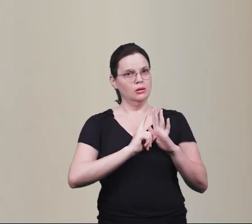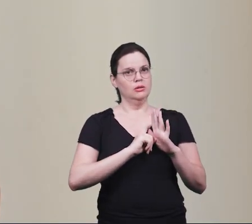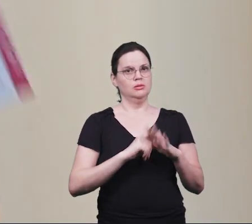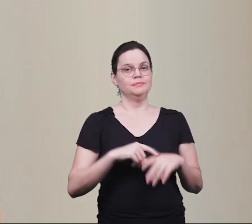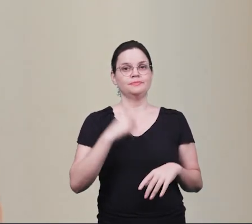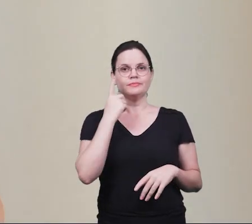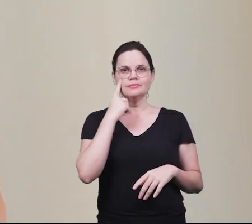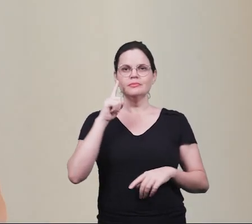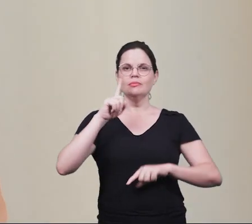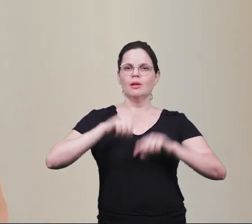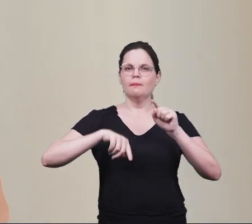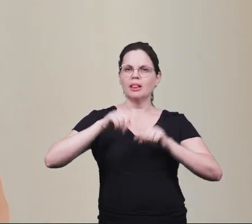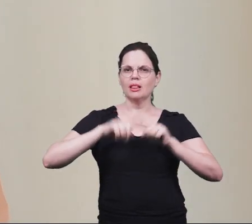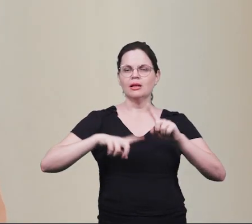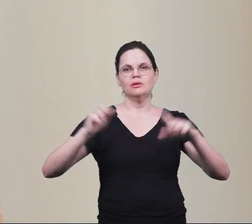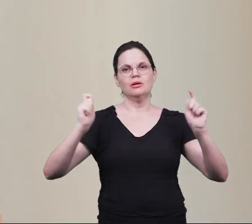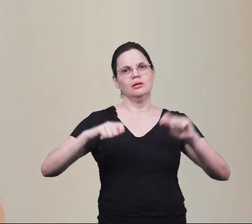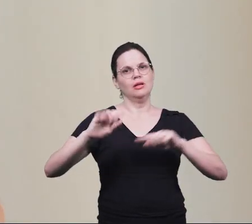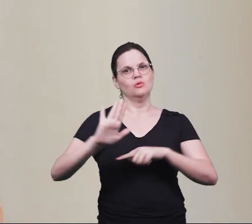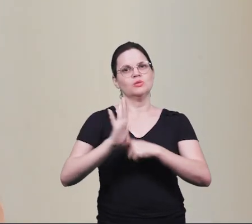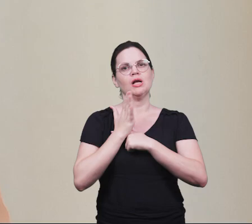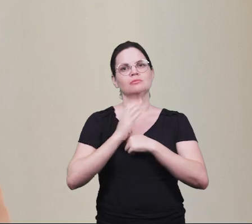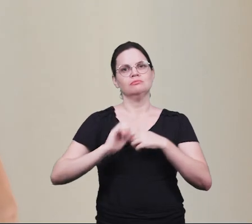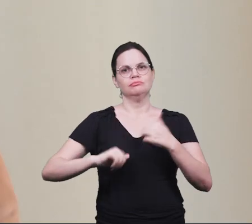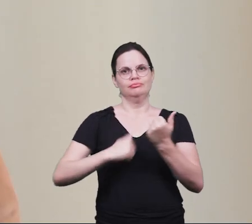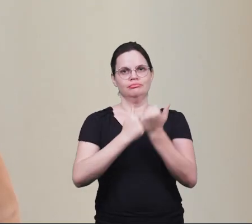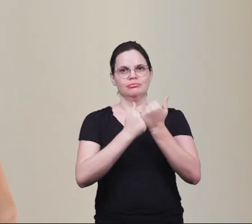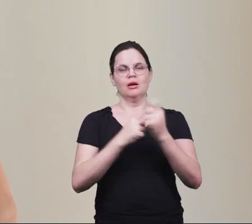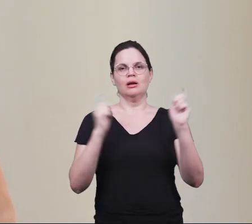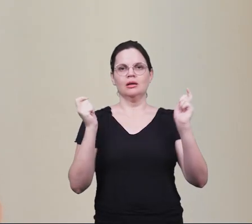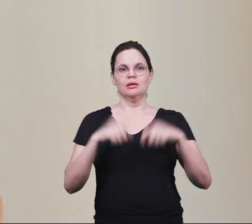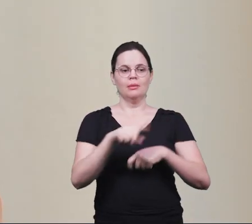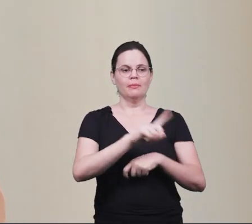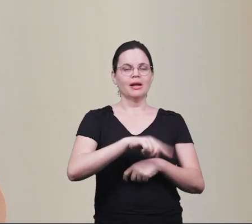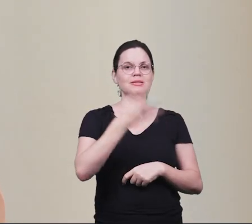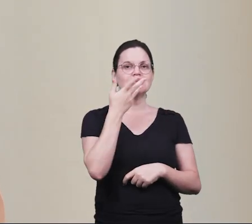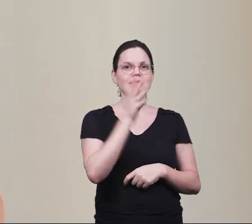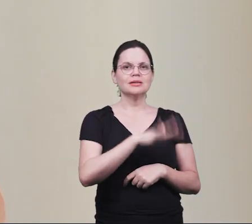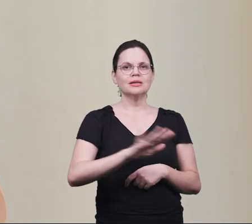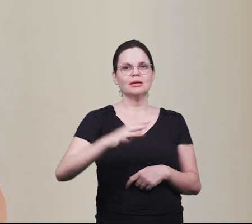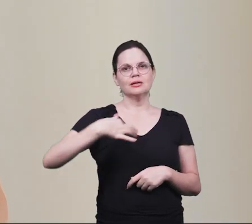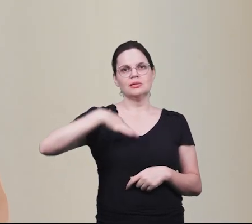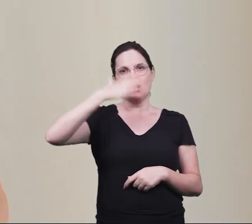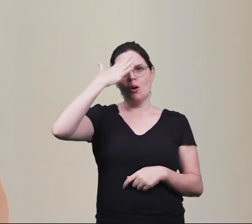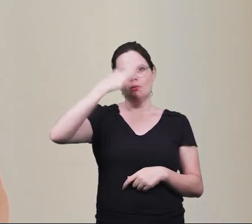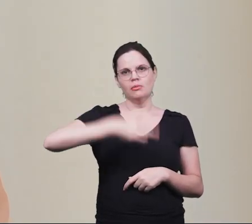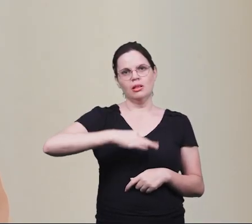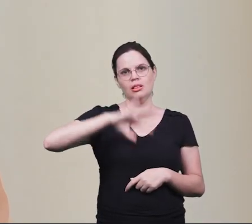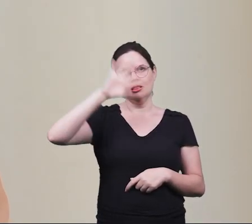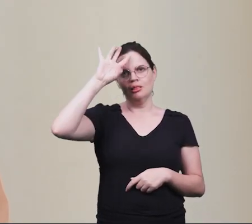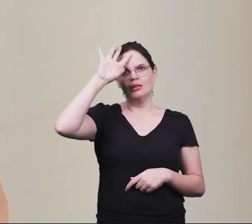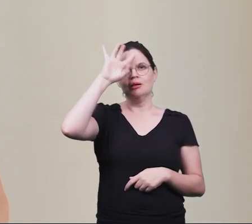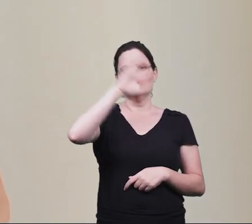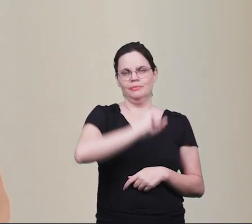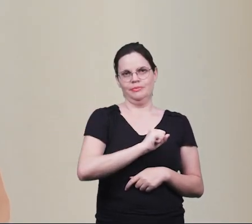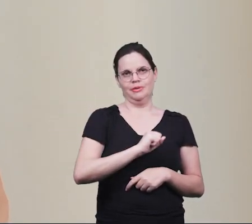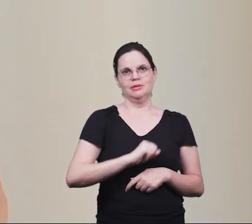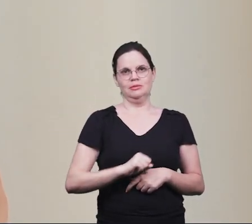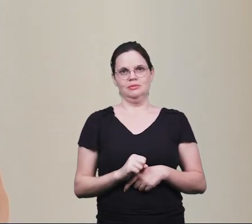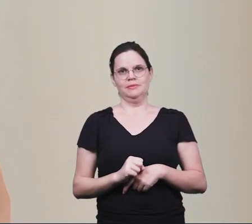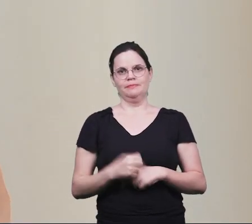tudo isso são materiais que nos auxiliam para que a criança compreenda aquilo